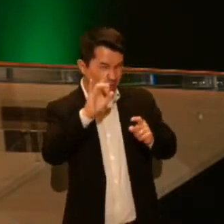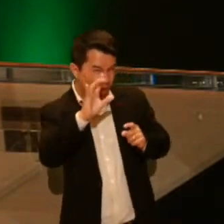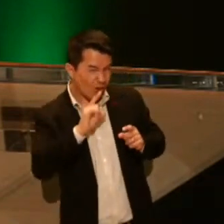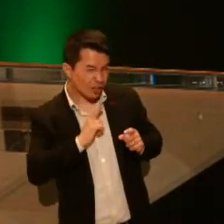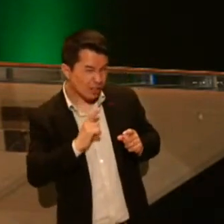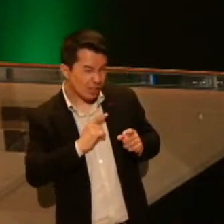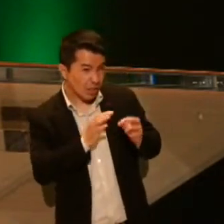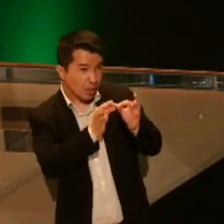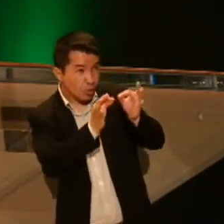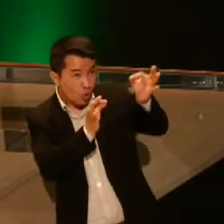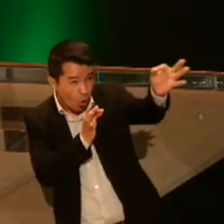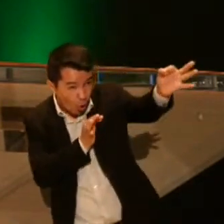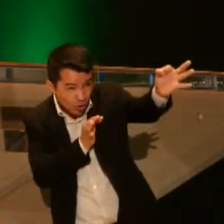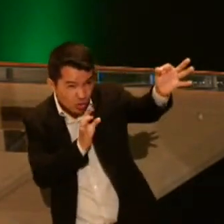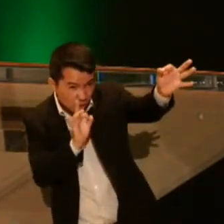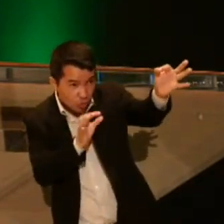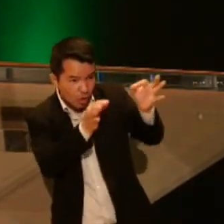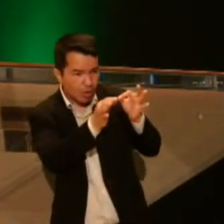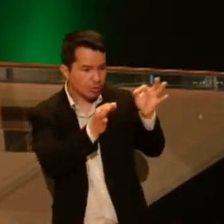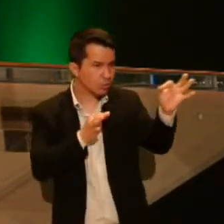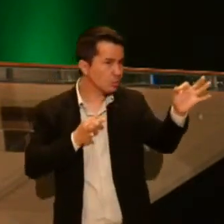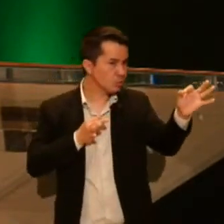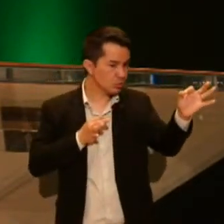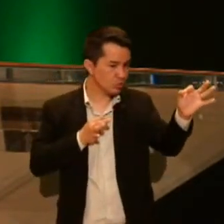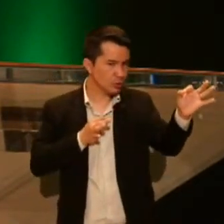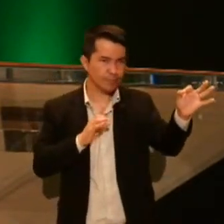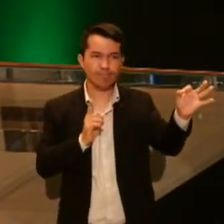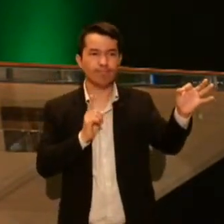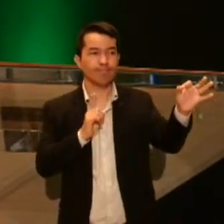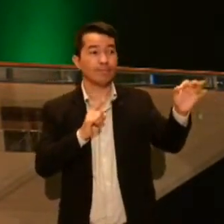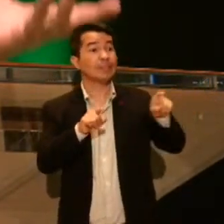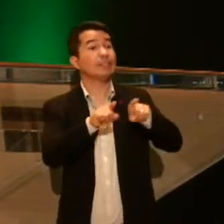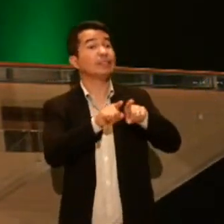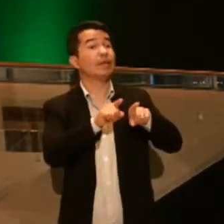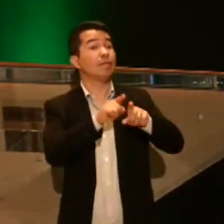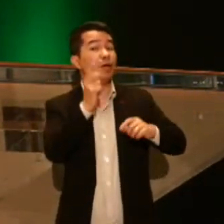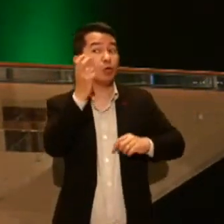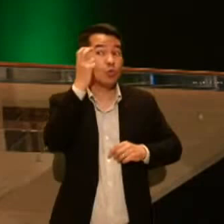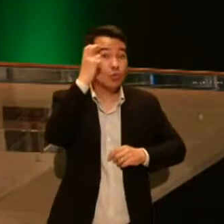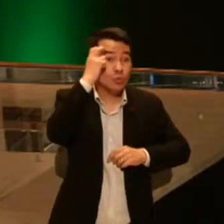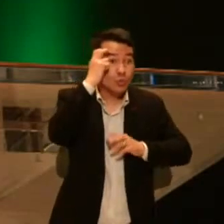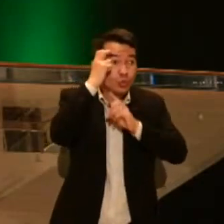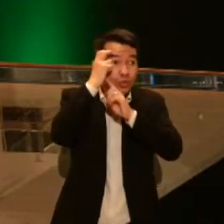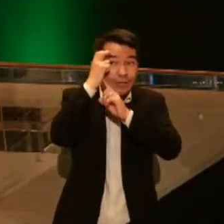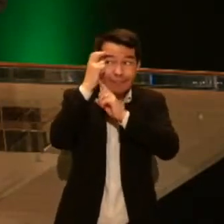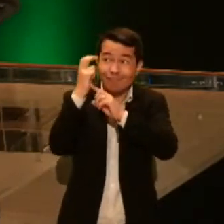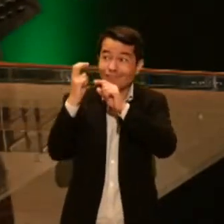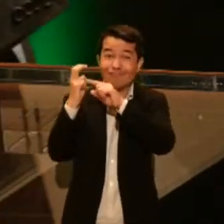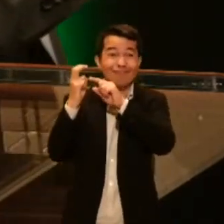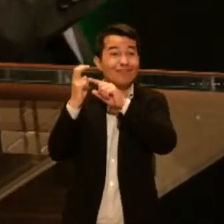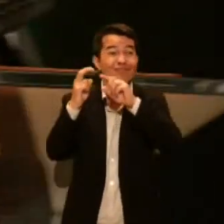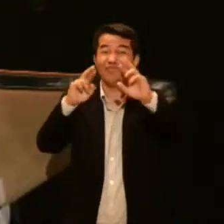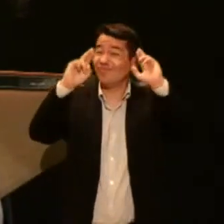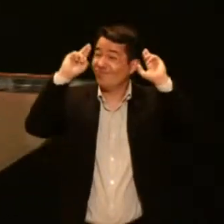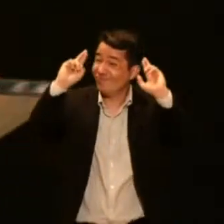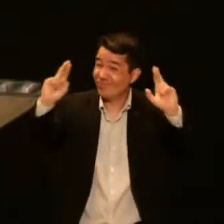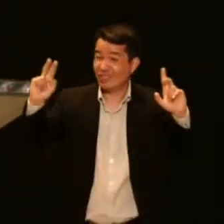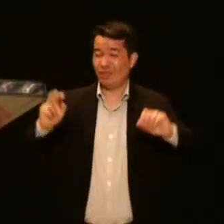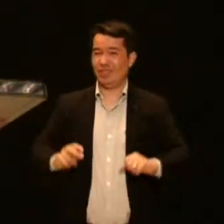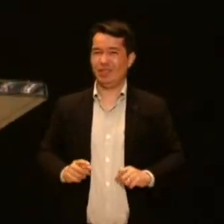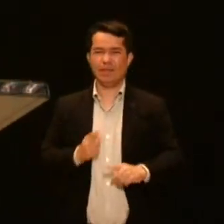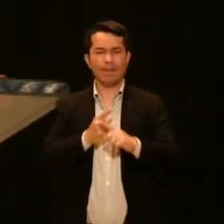distância física, existia também uma distância cultural, porque os